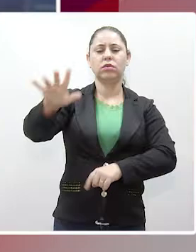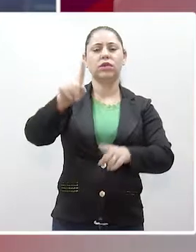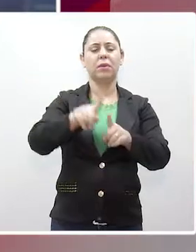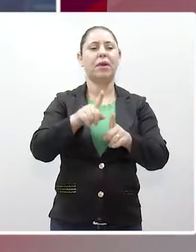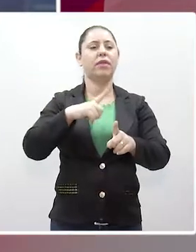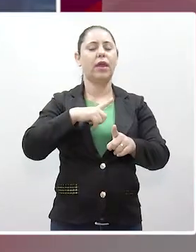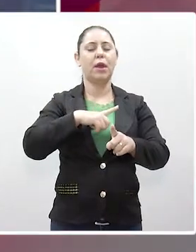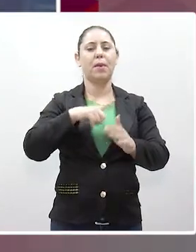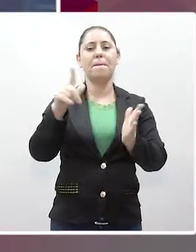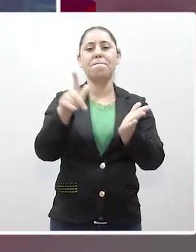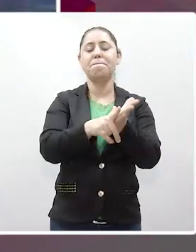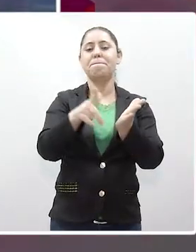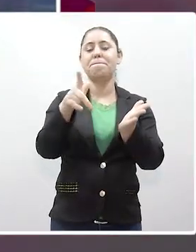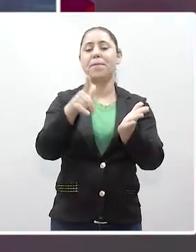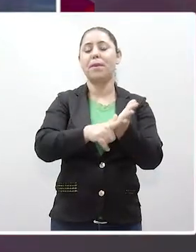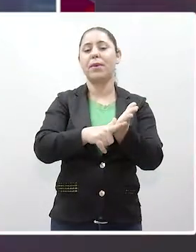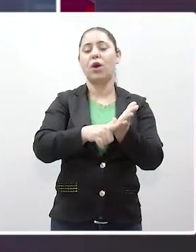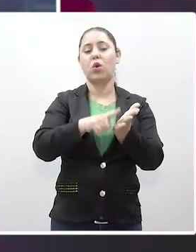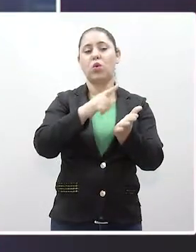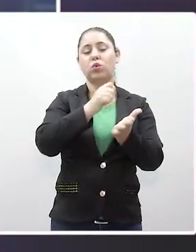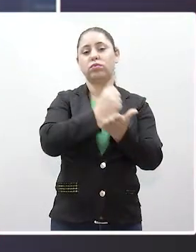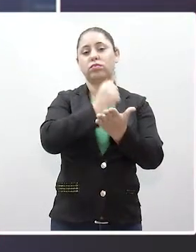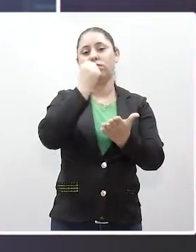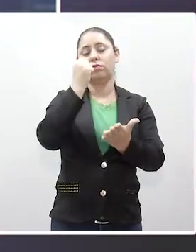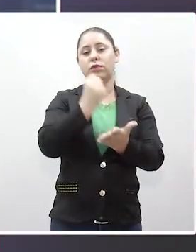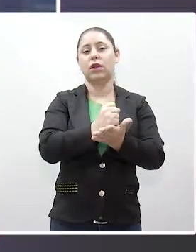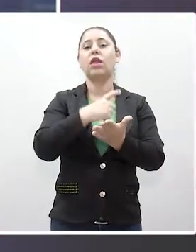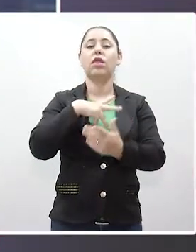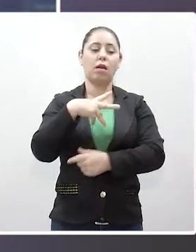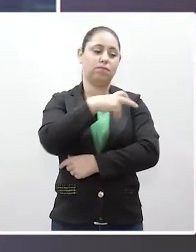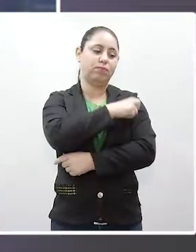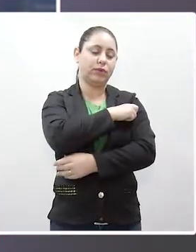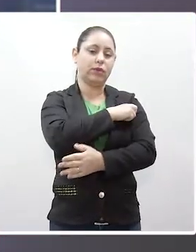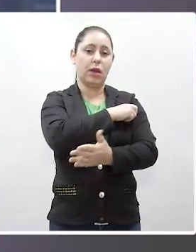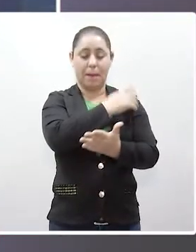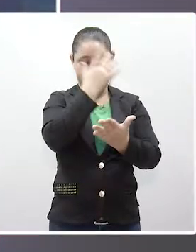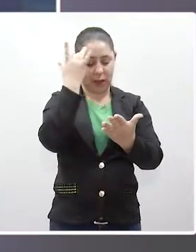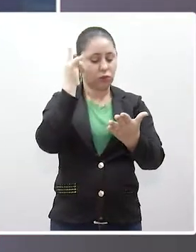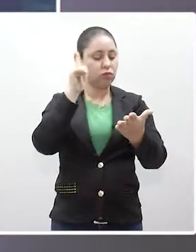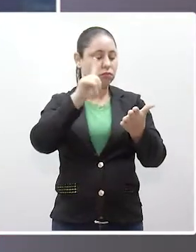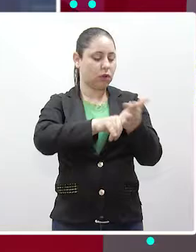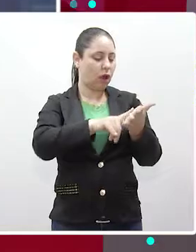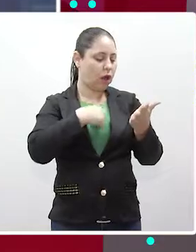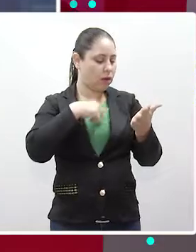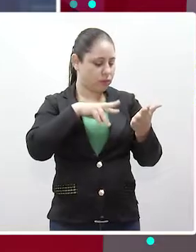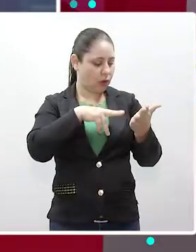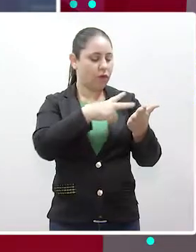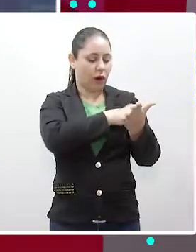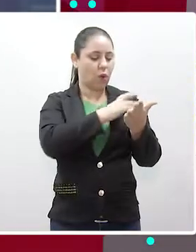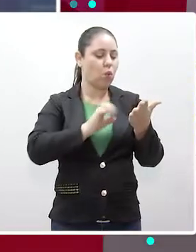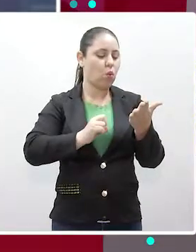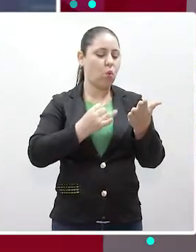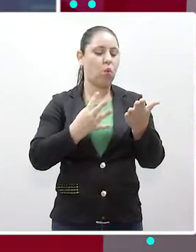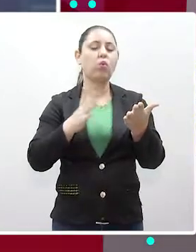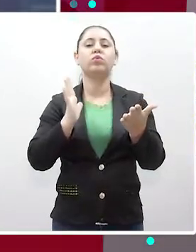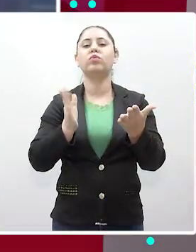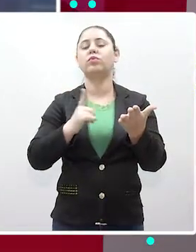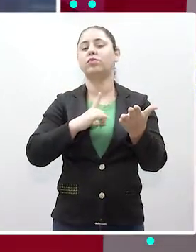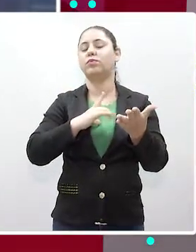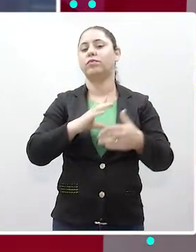de passaporte vai estar incluída a vacina que a pessoa tomou. Mas a minha pergunta, considerando tudo